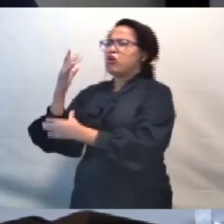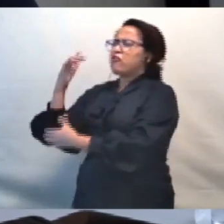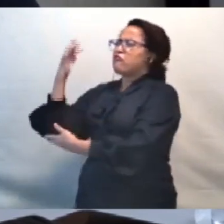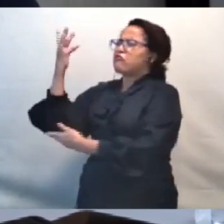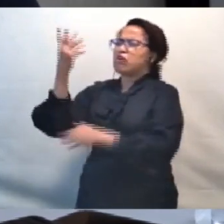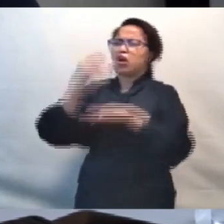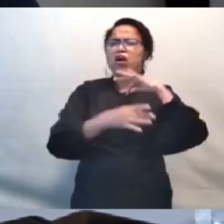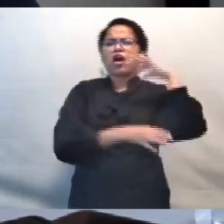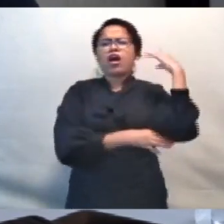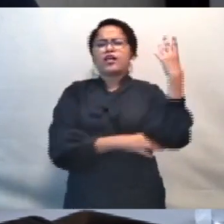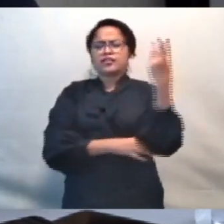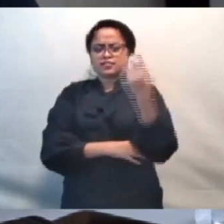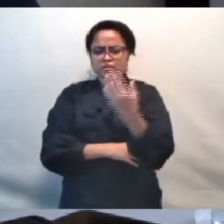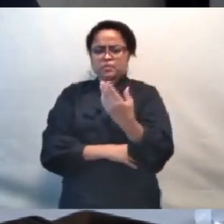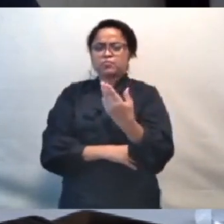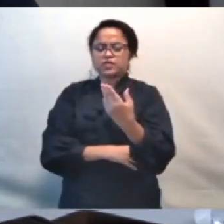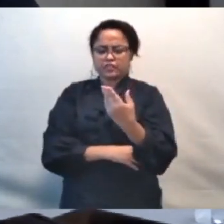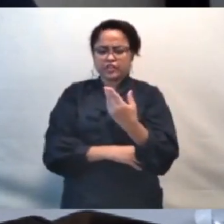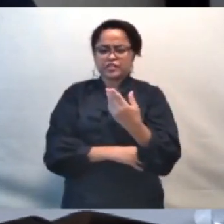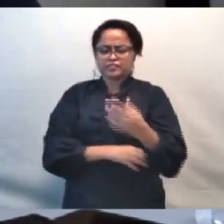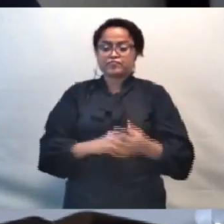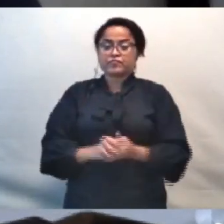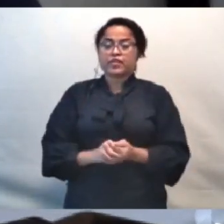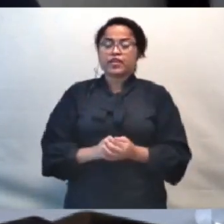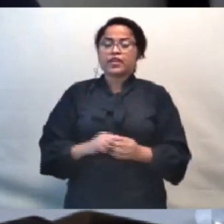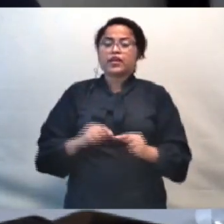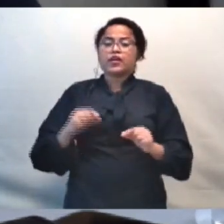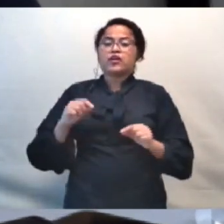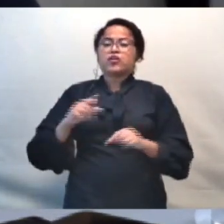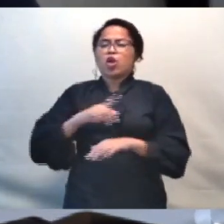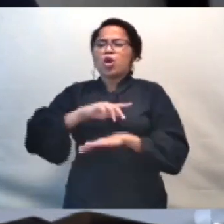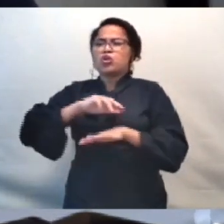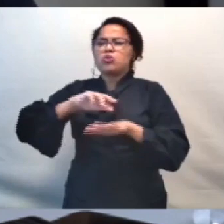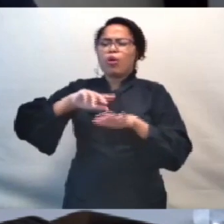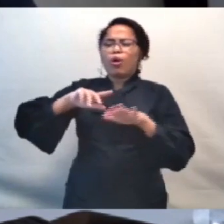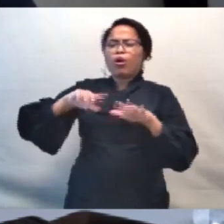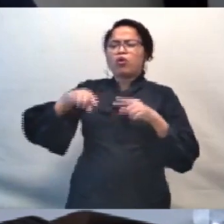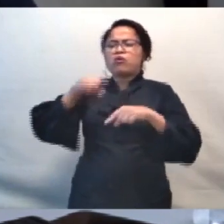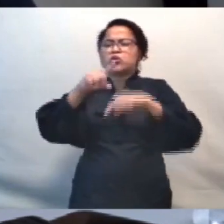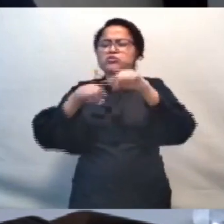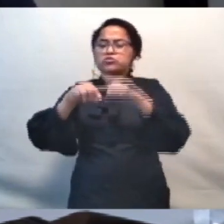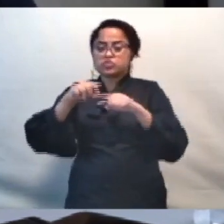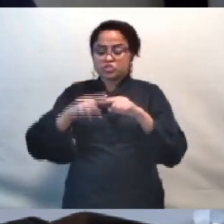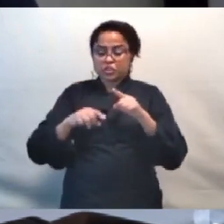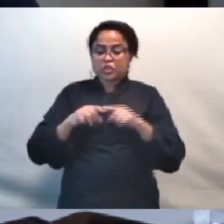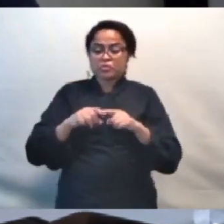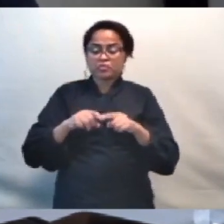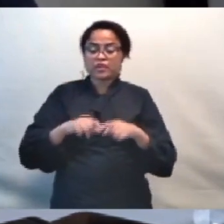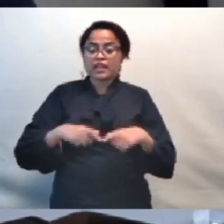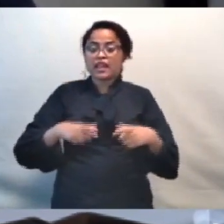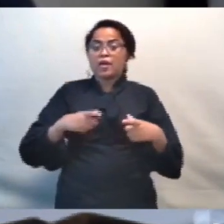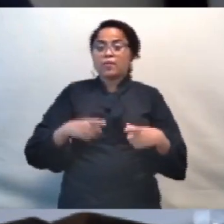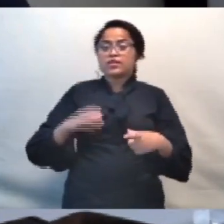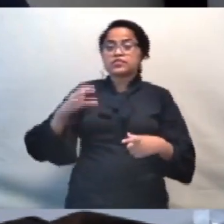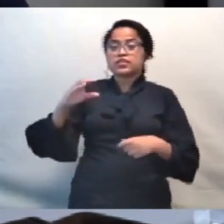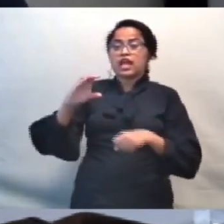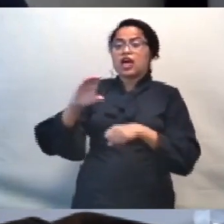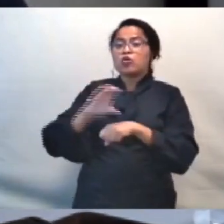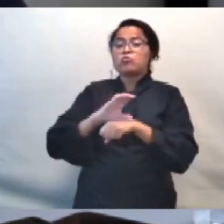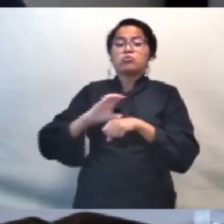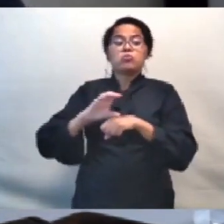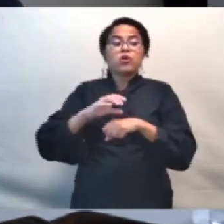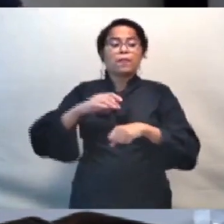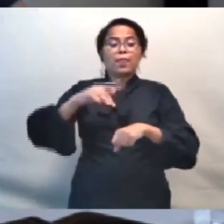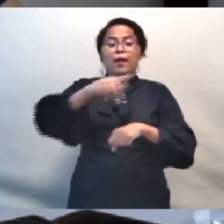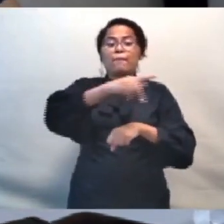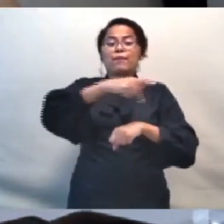outras, mas sem falar que nós ganhamos uma praça, a Praça da Constituinte, sem gastar nenhum centavo do orçamento